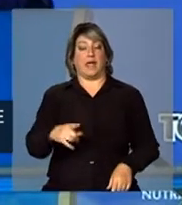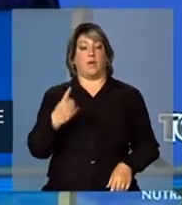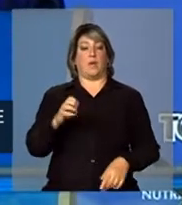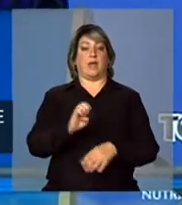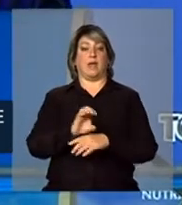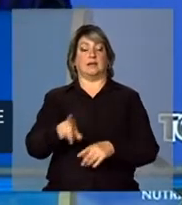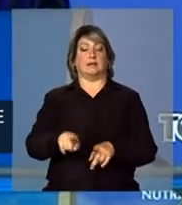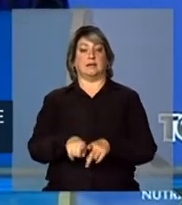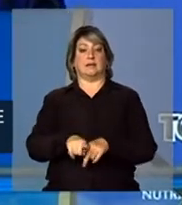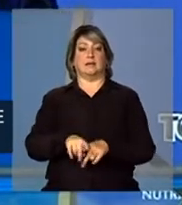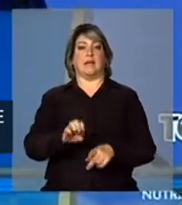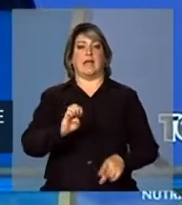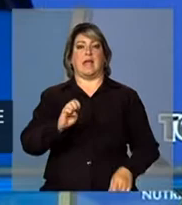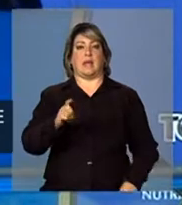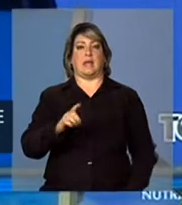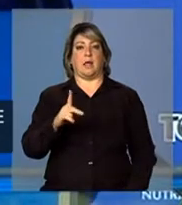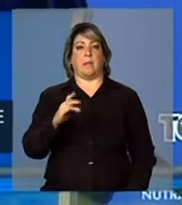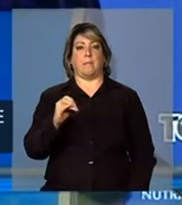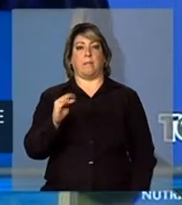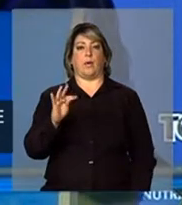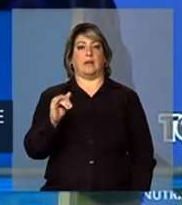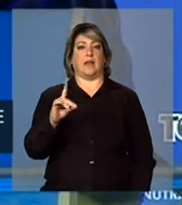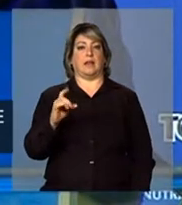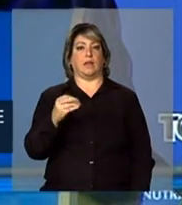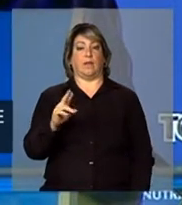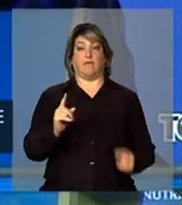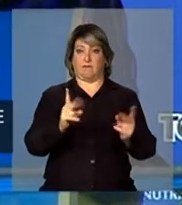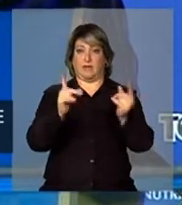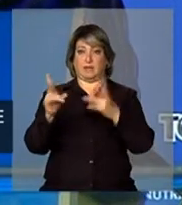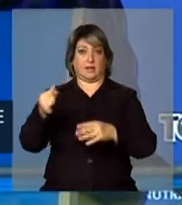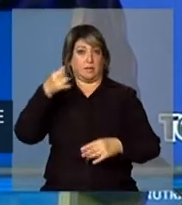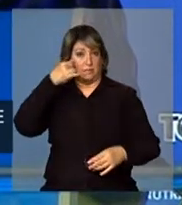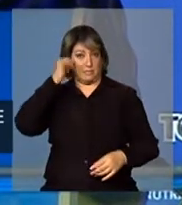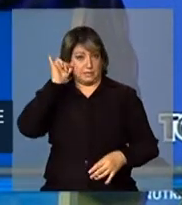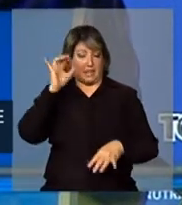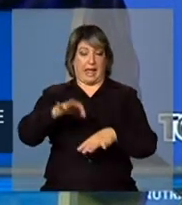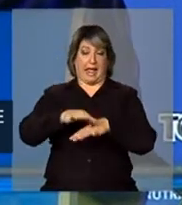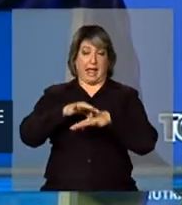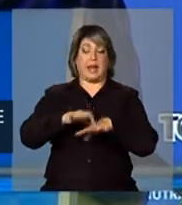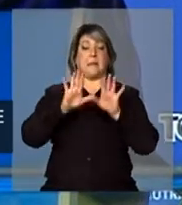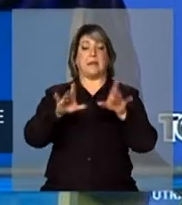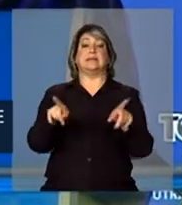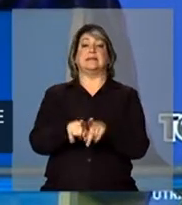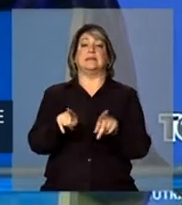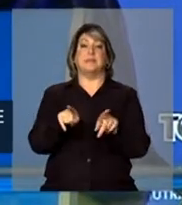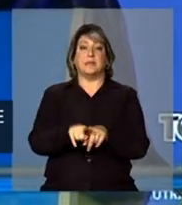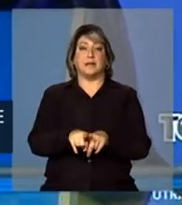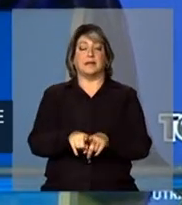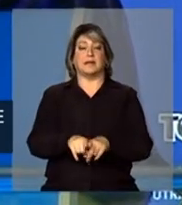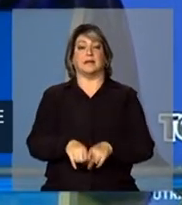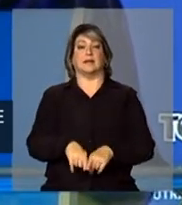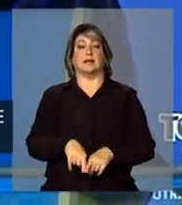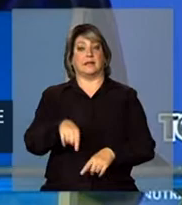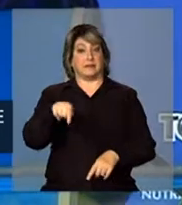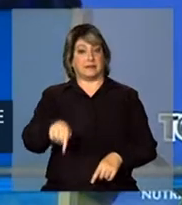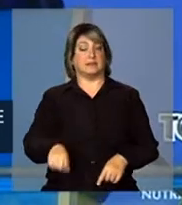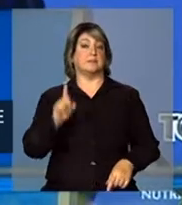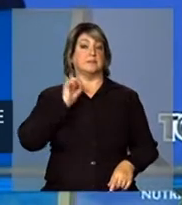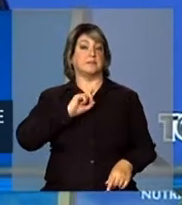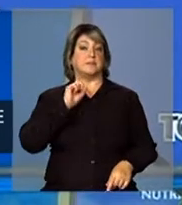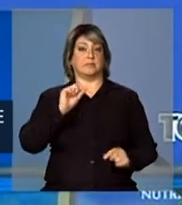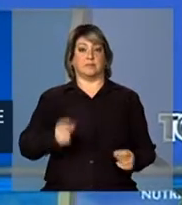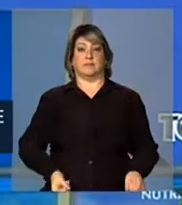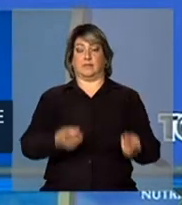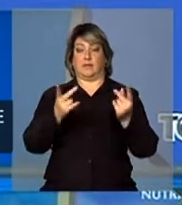só exportador de zebus, de carnes, mas também será um estado que eu acredito que